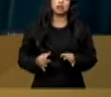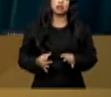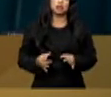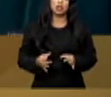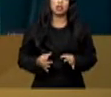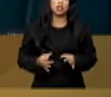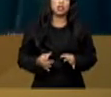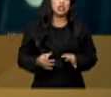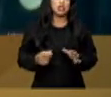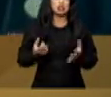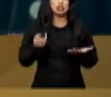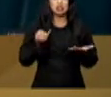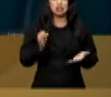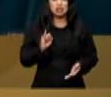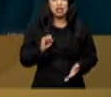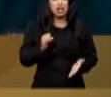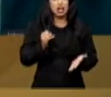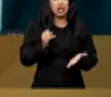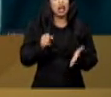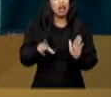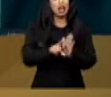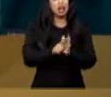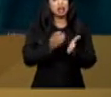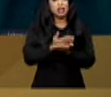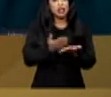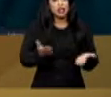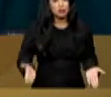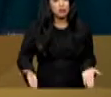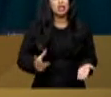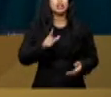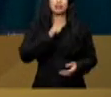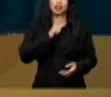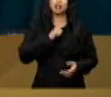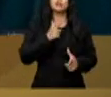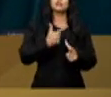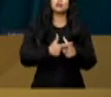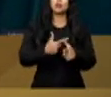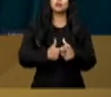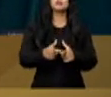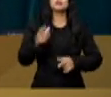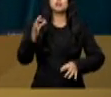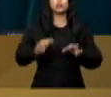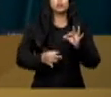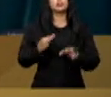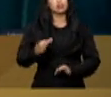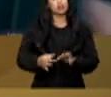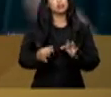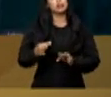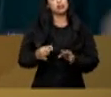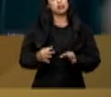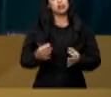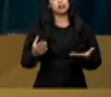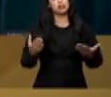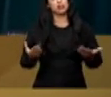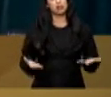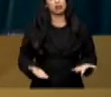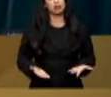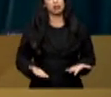lei, se terá consequências jurídicas quanto a esse fenômeno. E